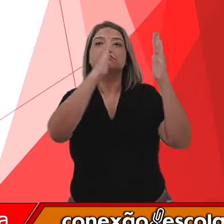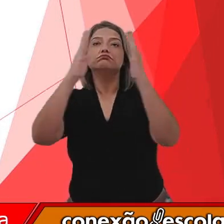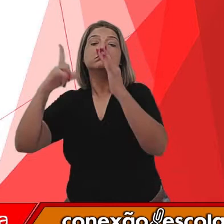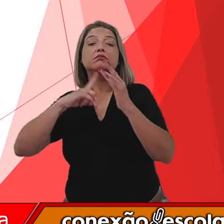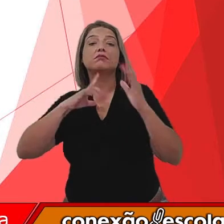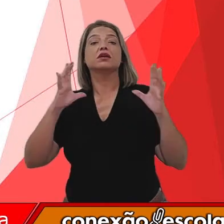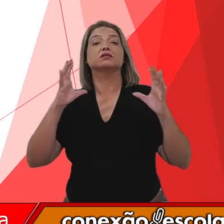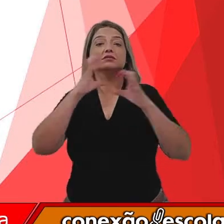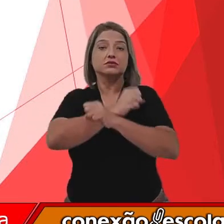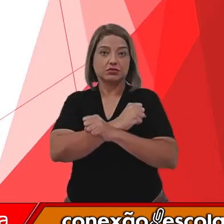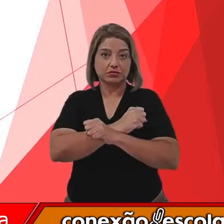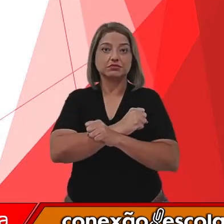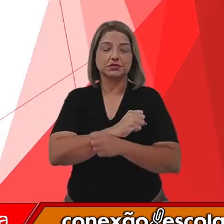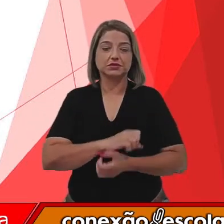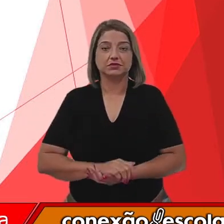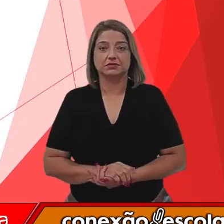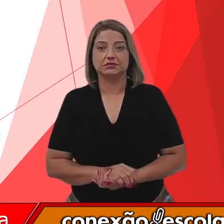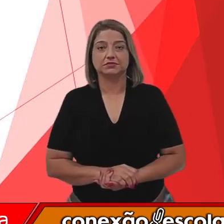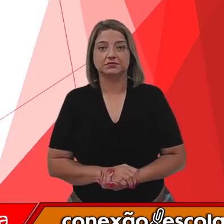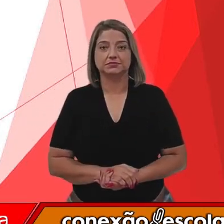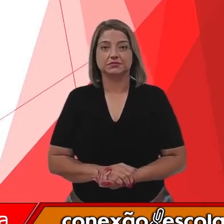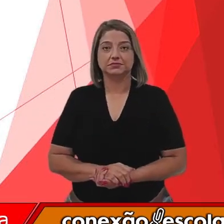dividida.